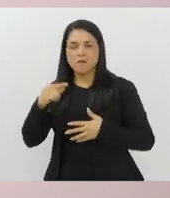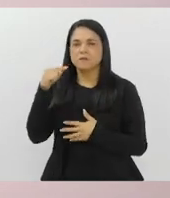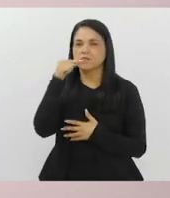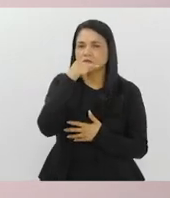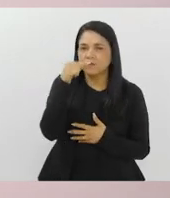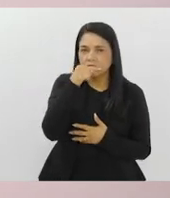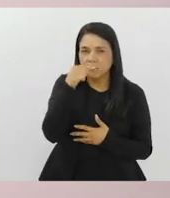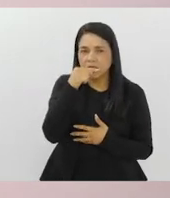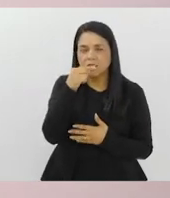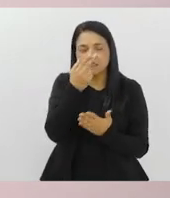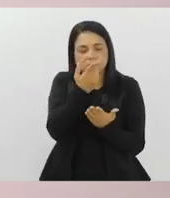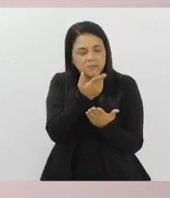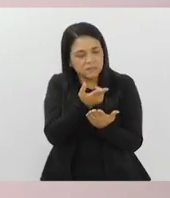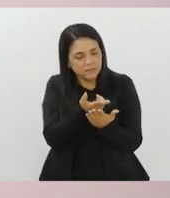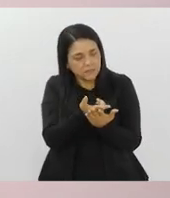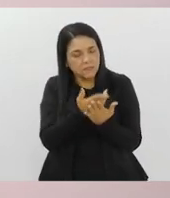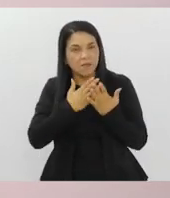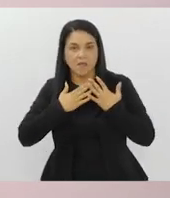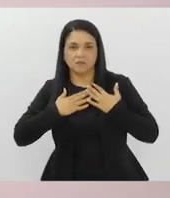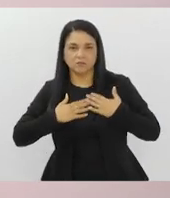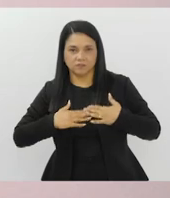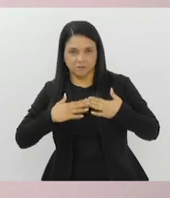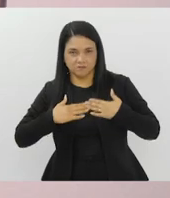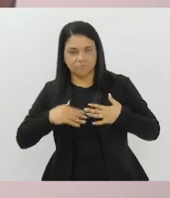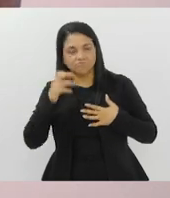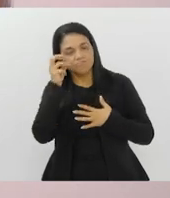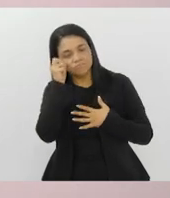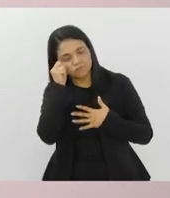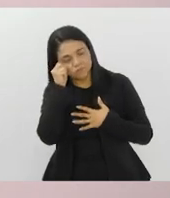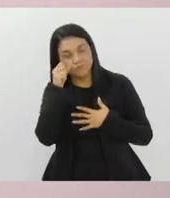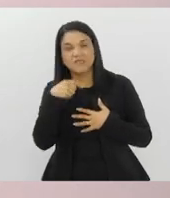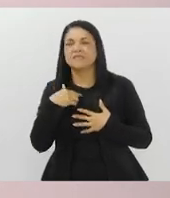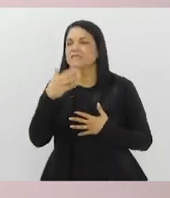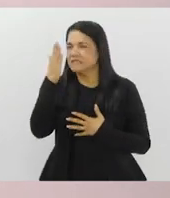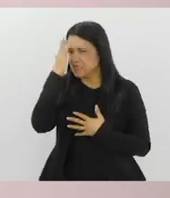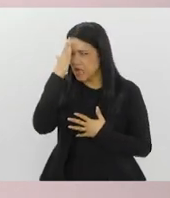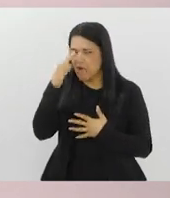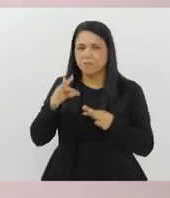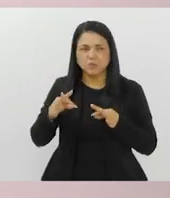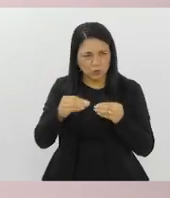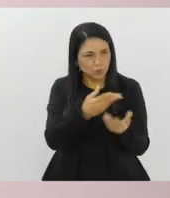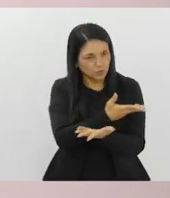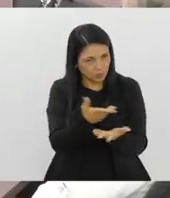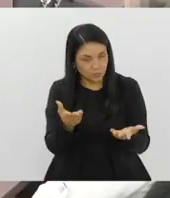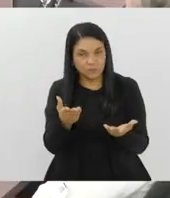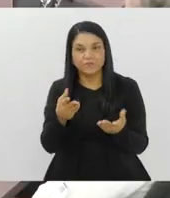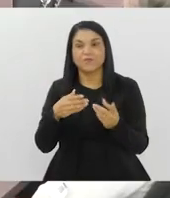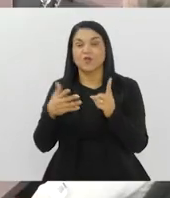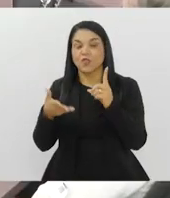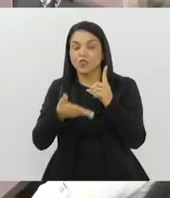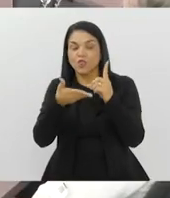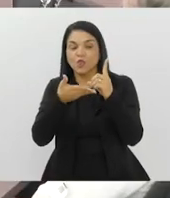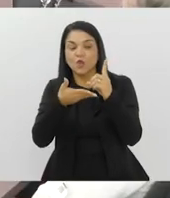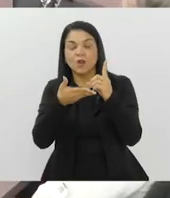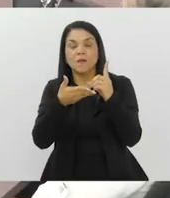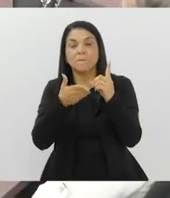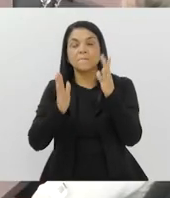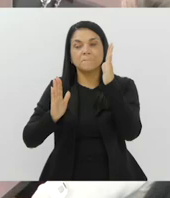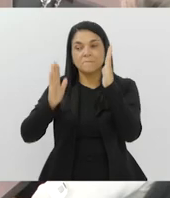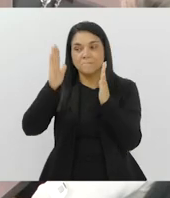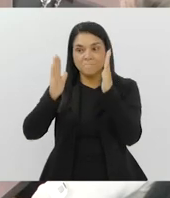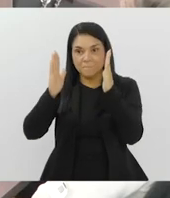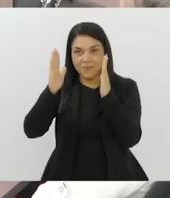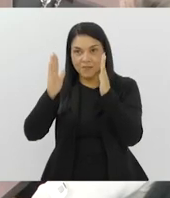que ela possa deitar para descansar. A gente sabe, todo mundo aqui sabe, senhora Doula, vamos lá, período de descanso à noite aumenta